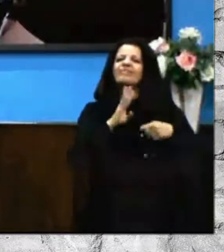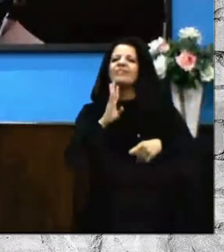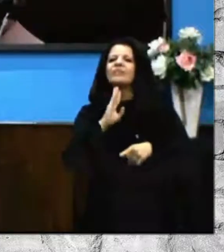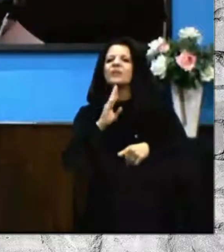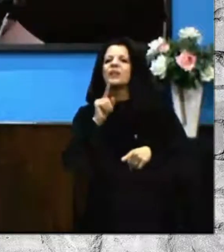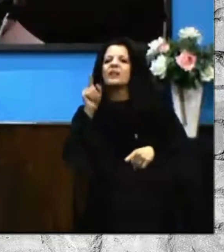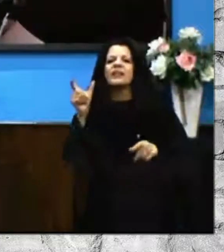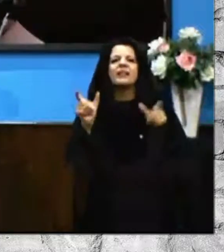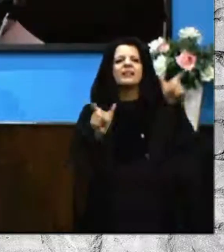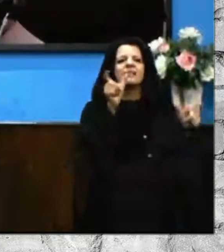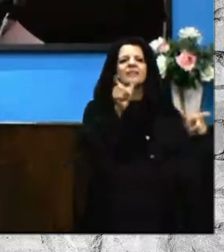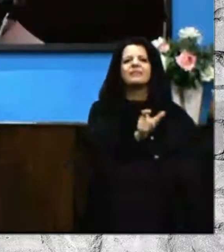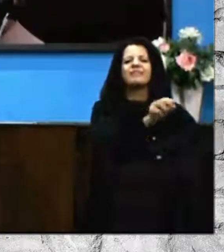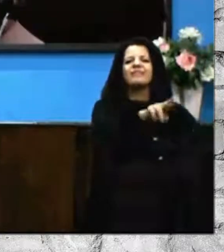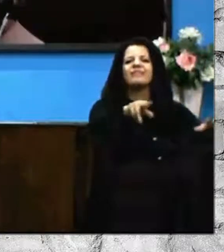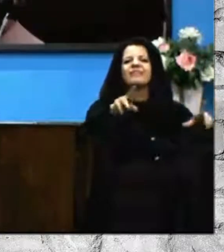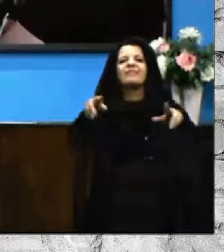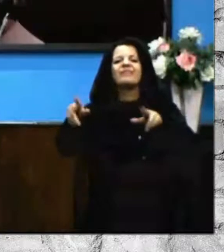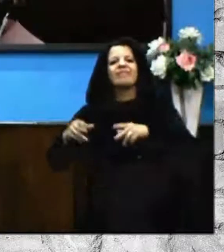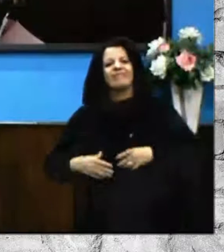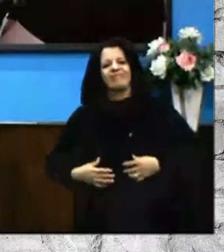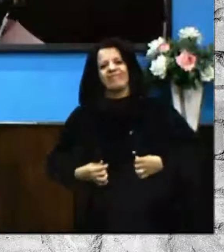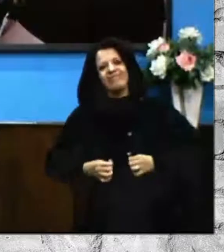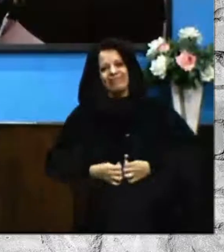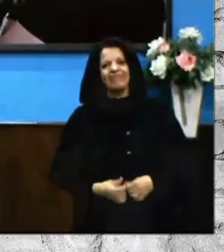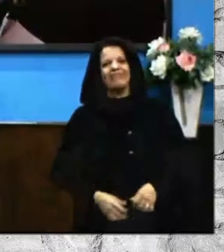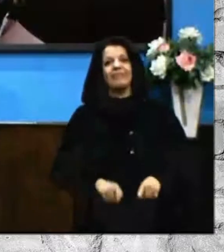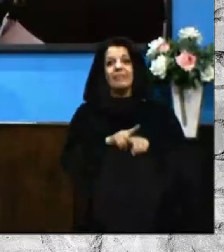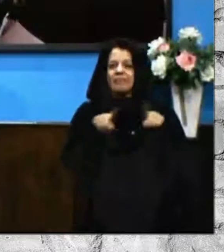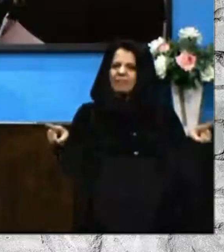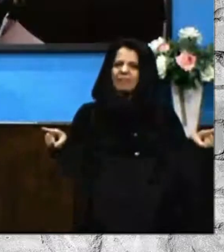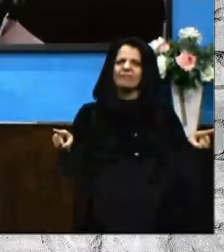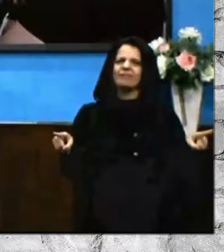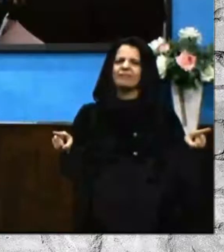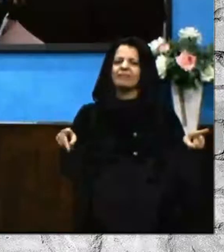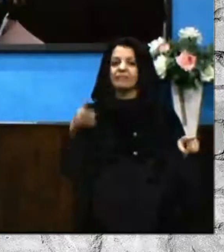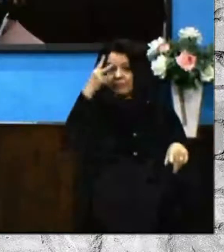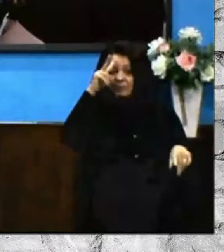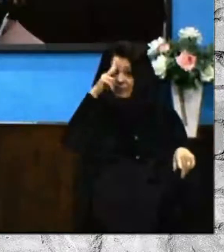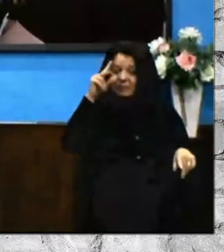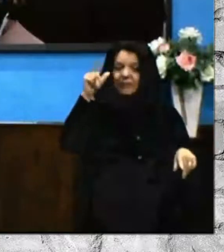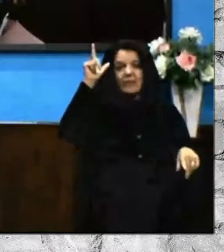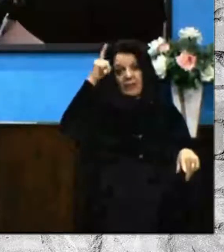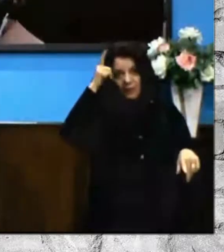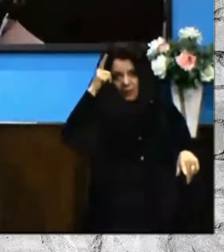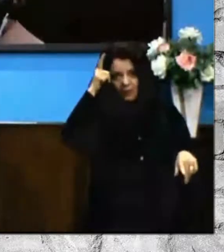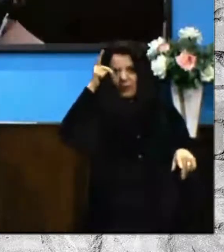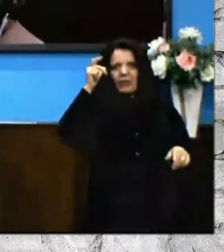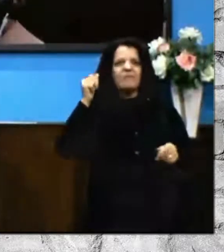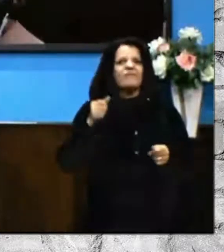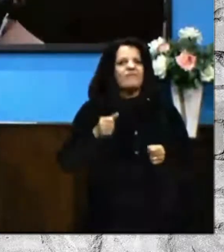vulneráveis. Ele os explora ao máximo. Mas, sobretudo, lembremos que o diabo é